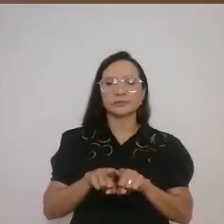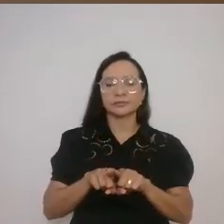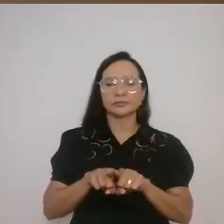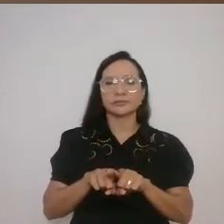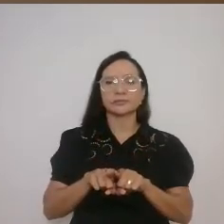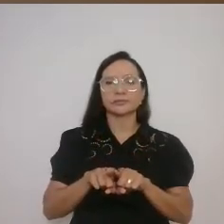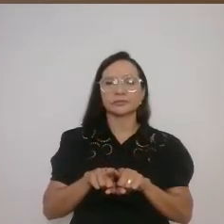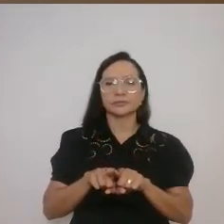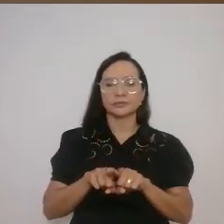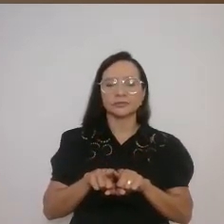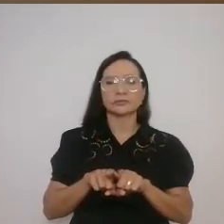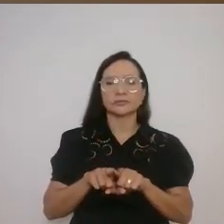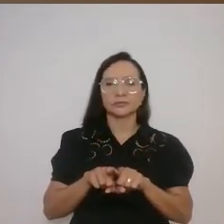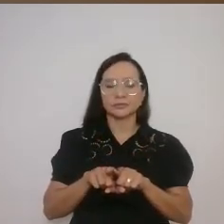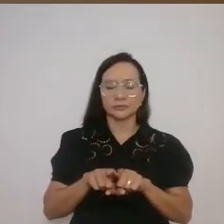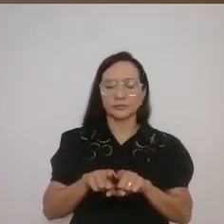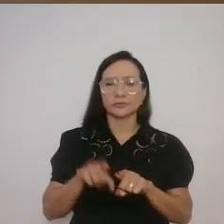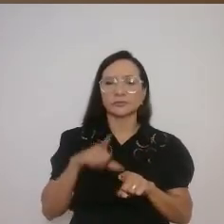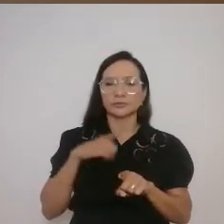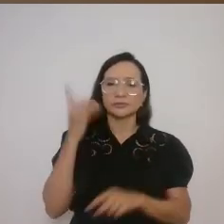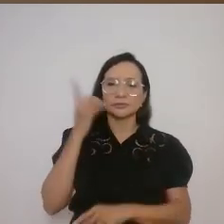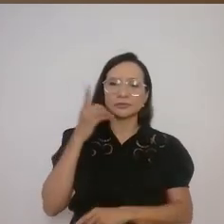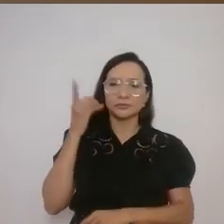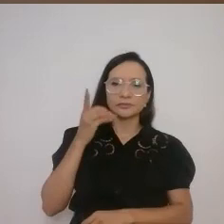homologação do desembargador Expedito,